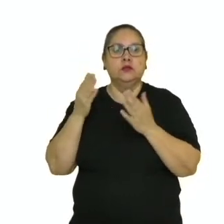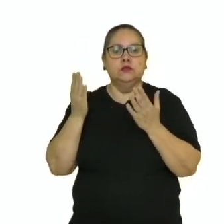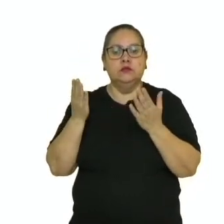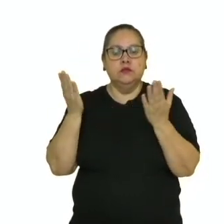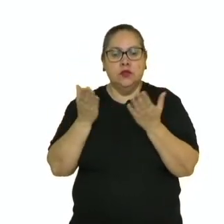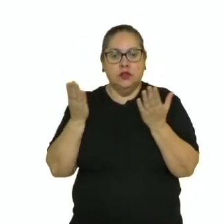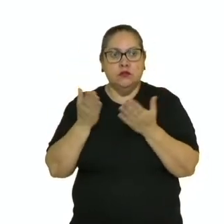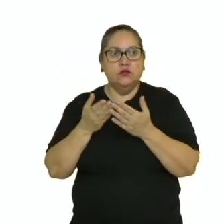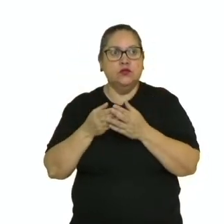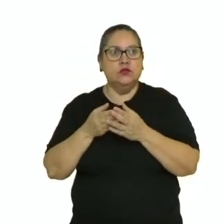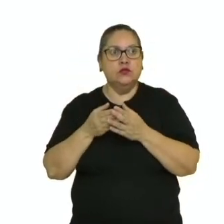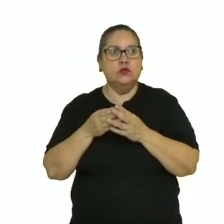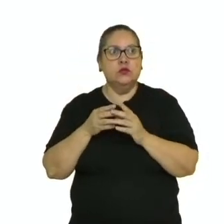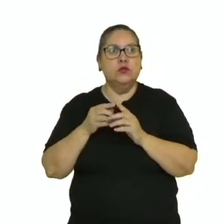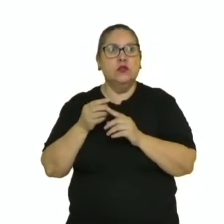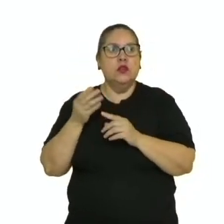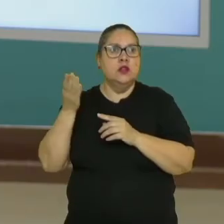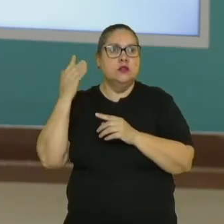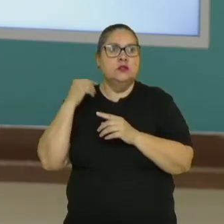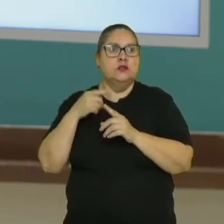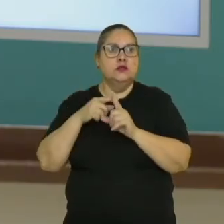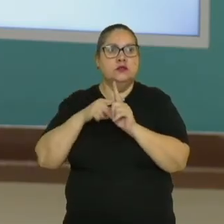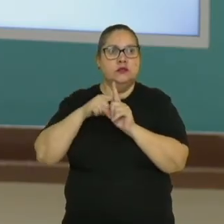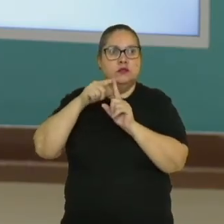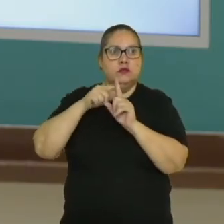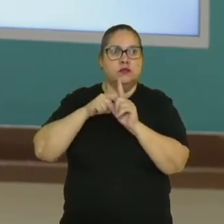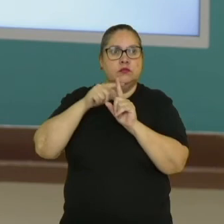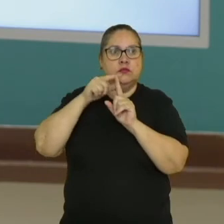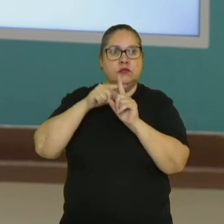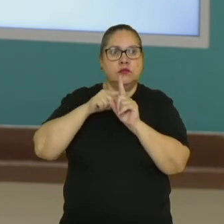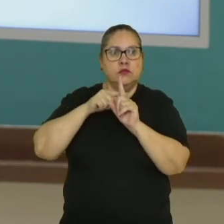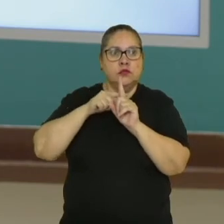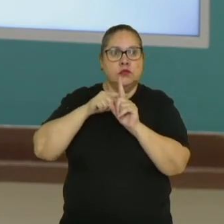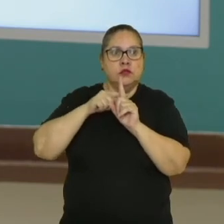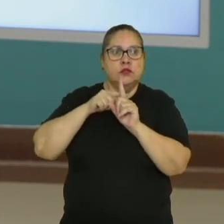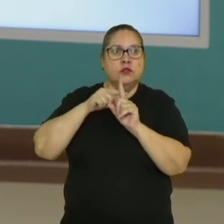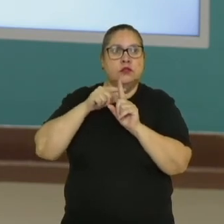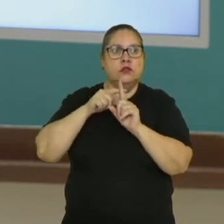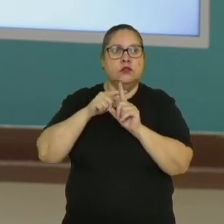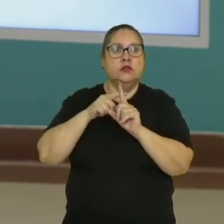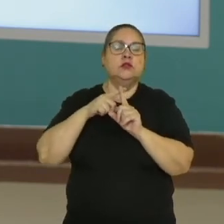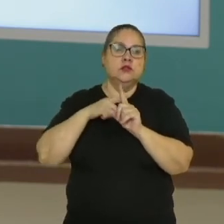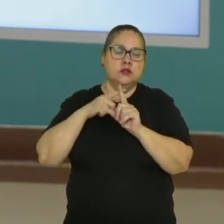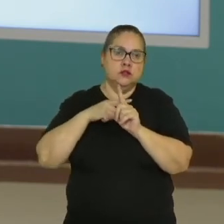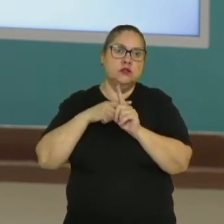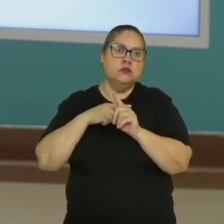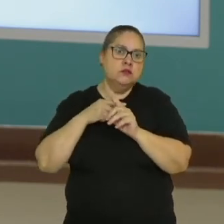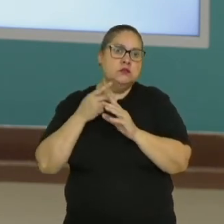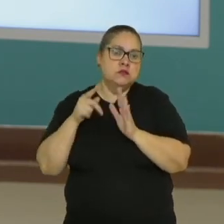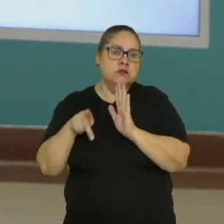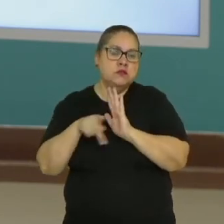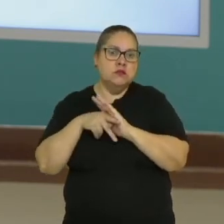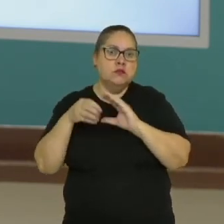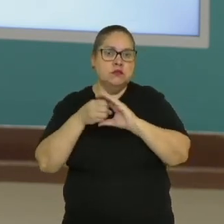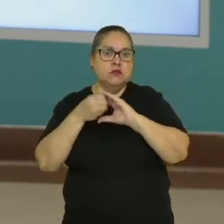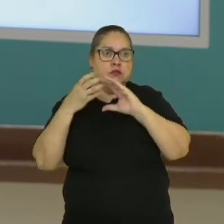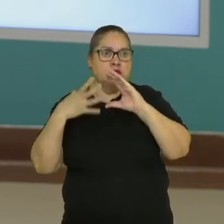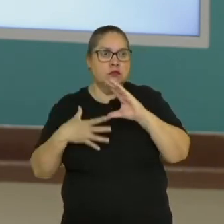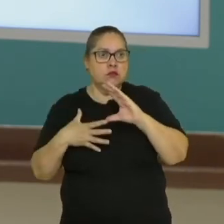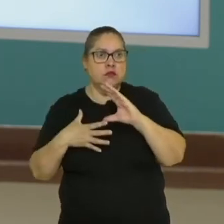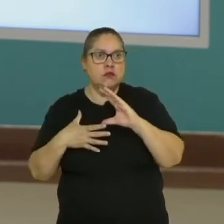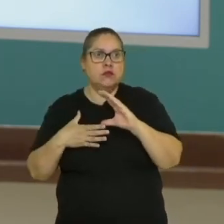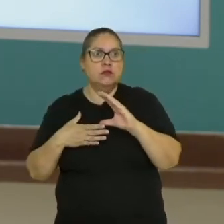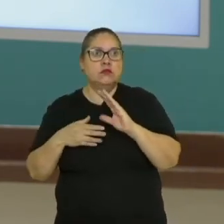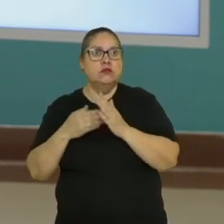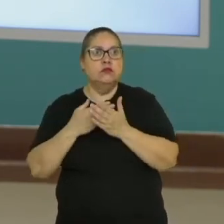na atualidade. Então, a temperatura elevada da superfície do nosso planeta era uma característica quando ela estava no